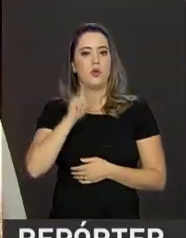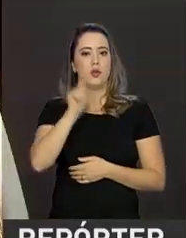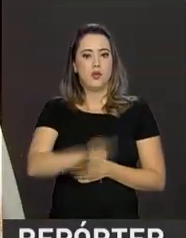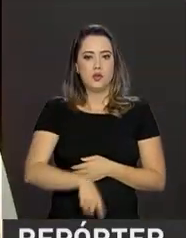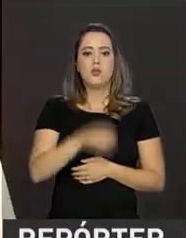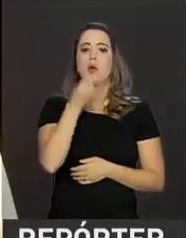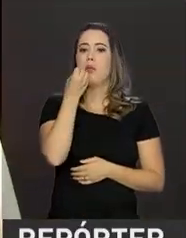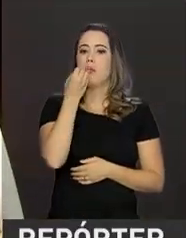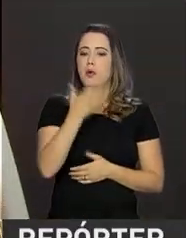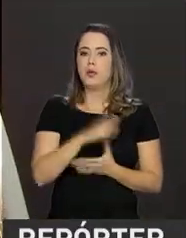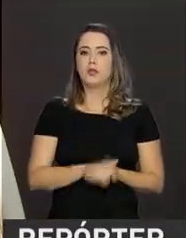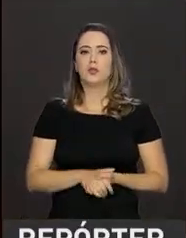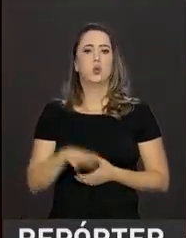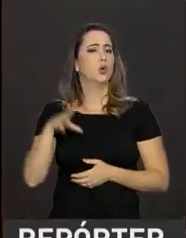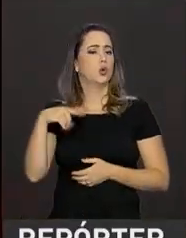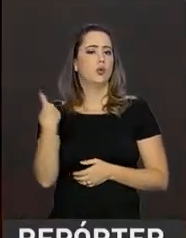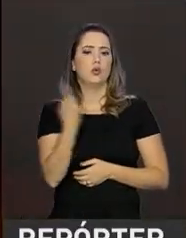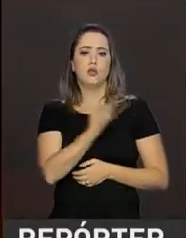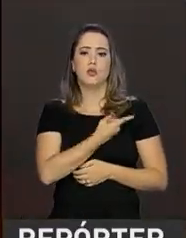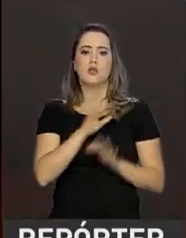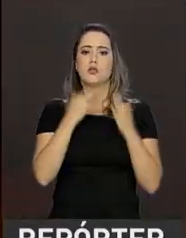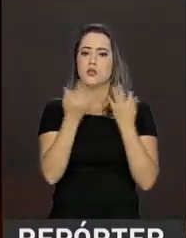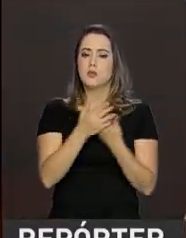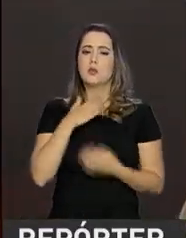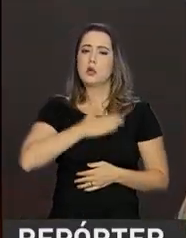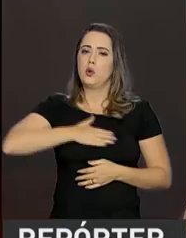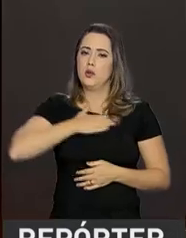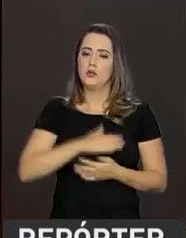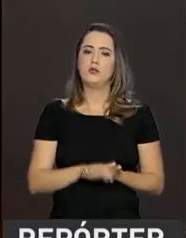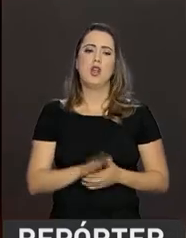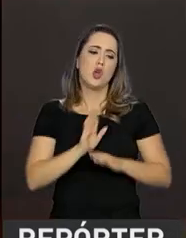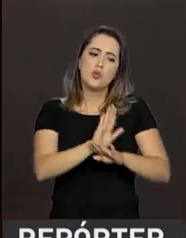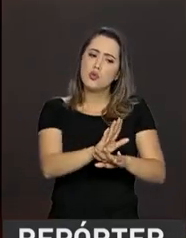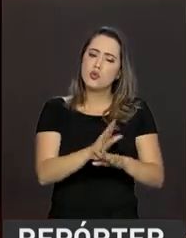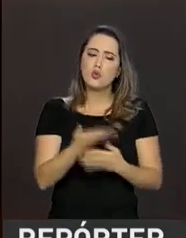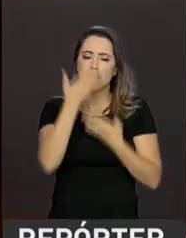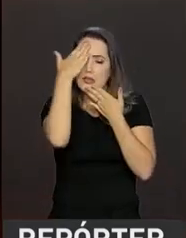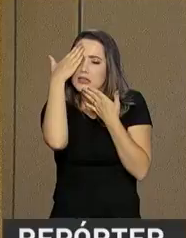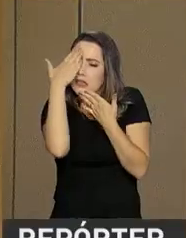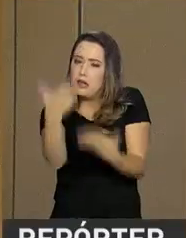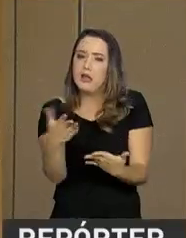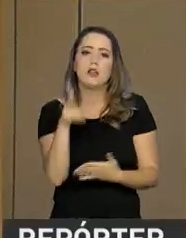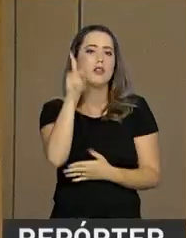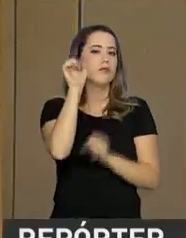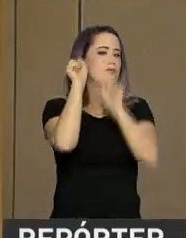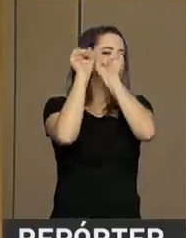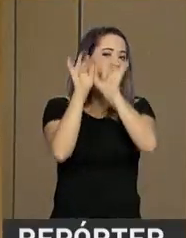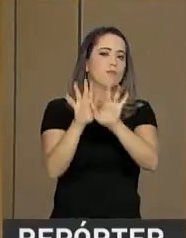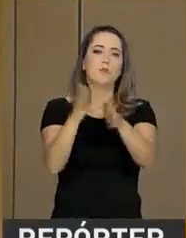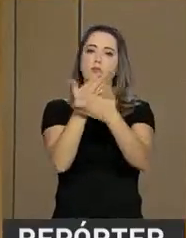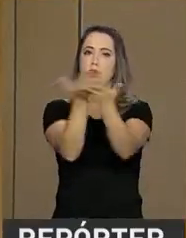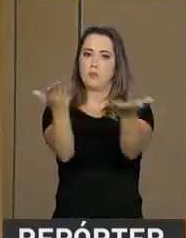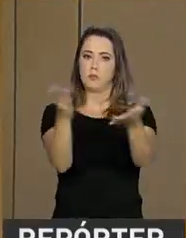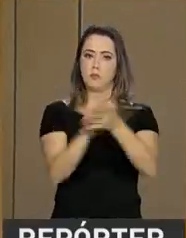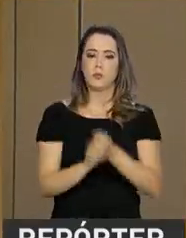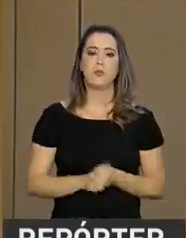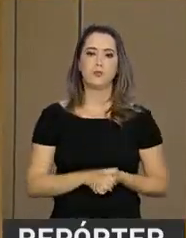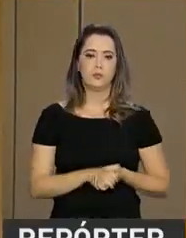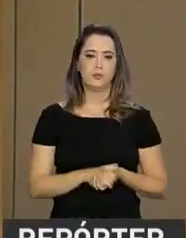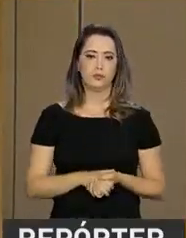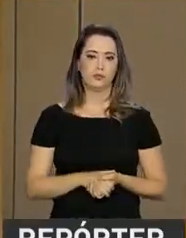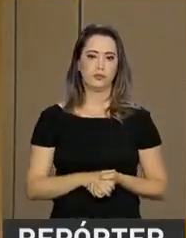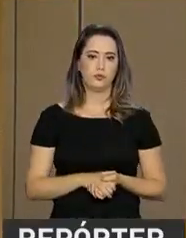minha família todo o rosto pode ajudar bastante muito obrigado deus abençoe vocês segundo definição das nações unidas